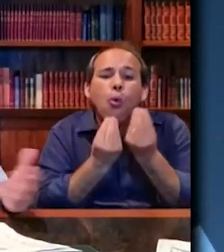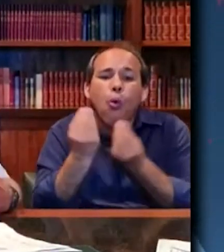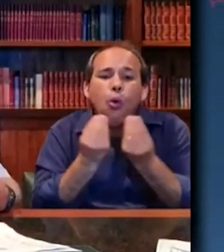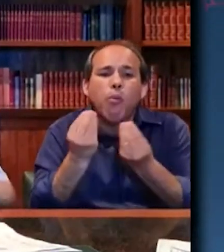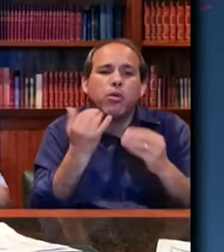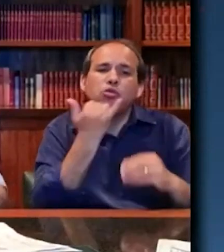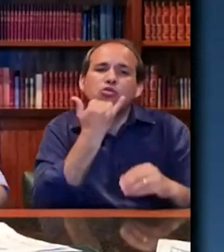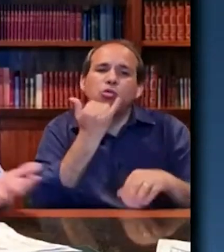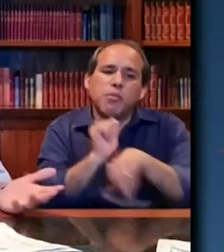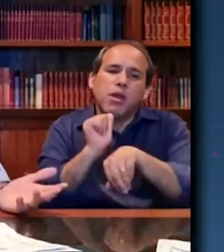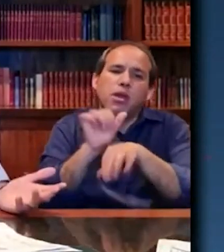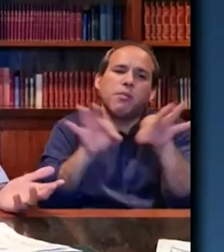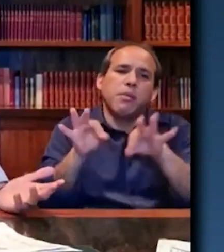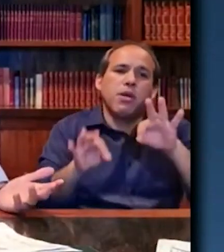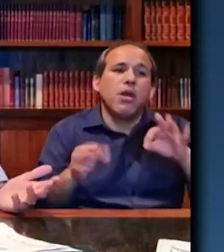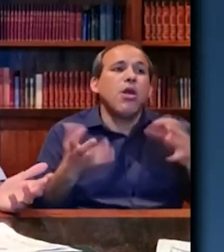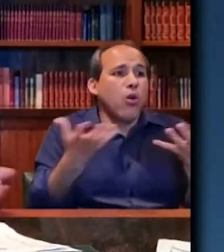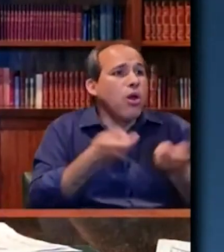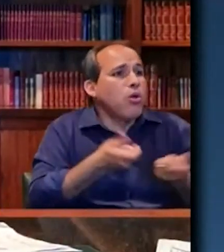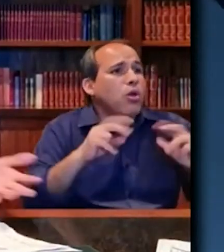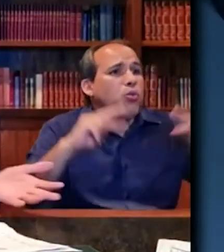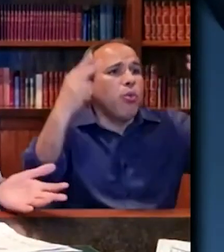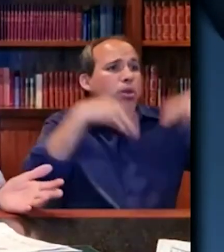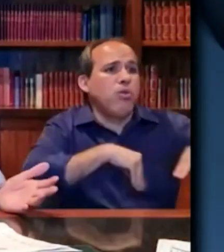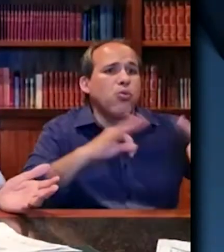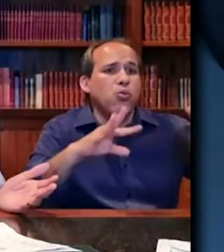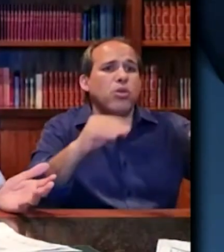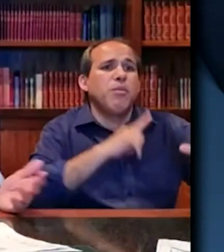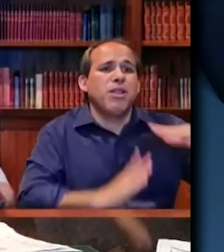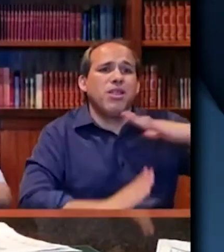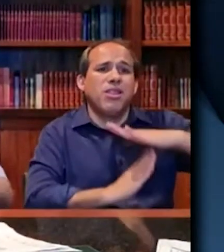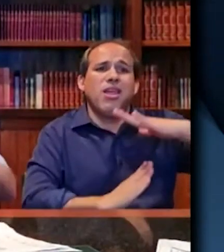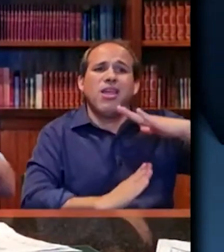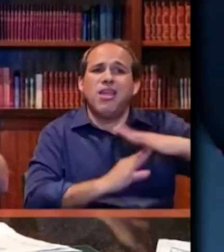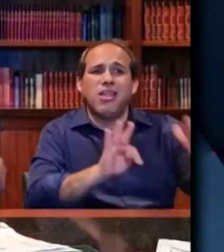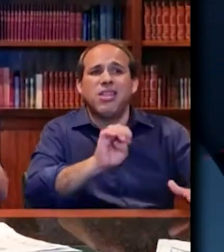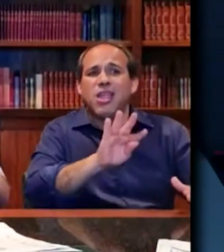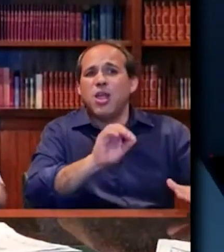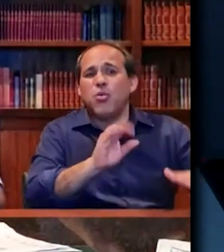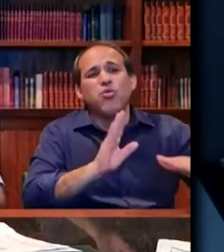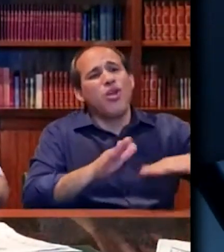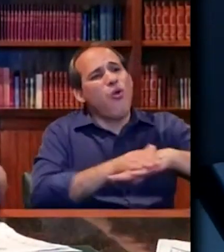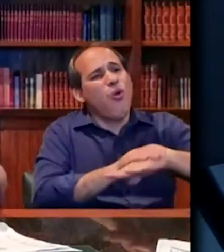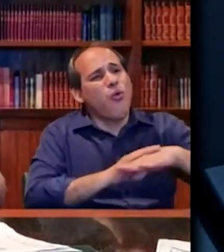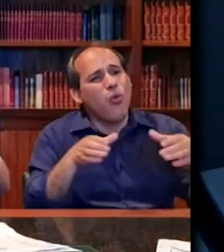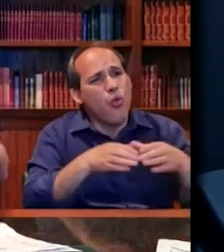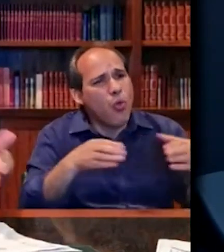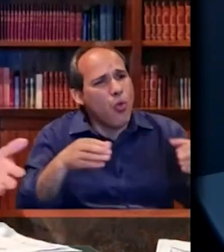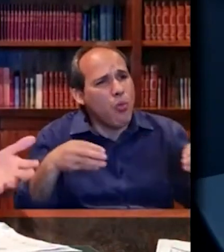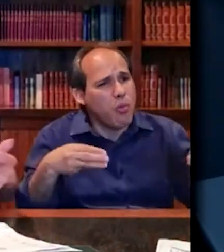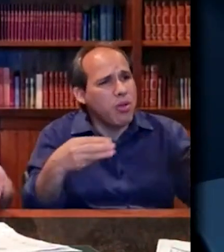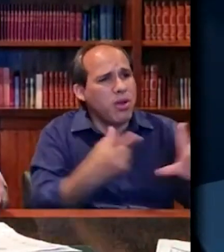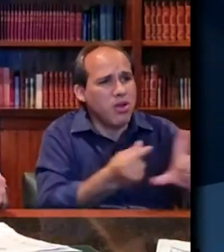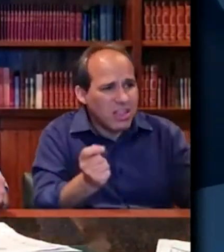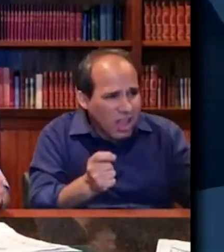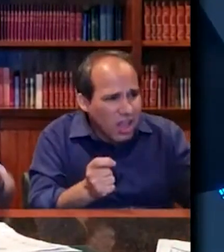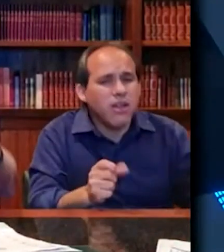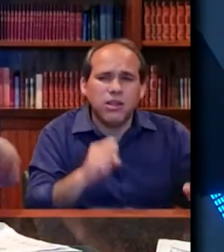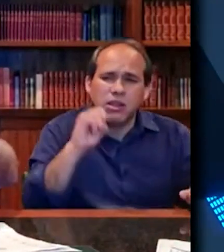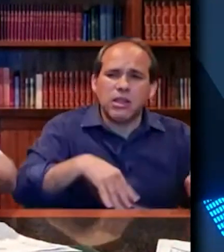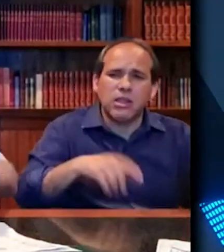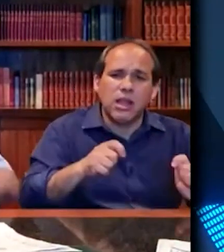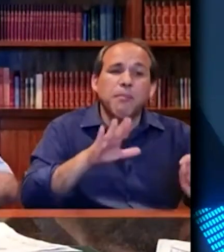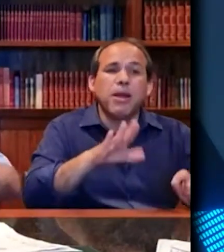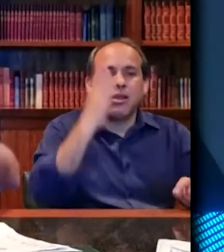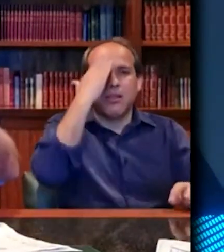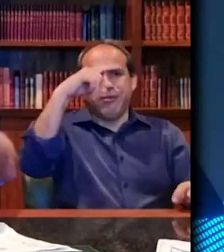concorda com tudo que o Bolsonaro diz, mas ele vota no Bolsonaro. Então, esse nível de rejeição que nós